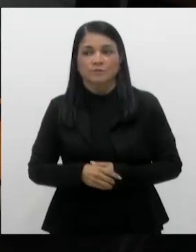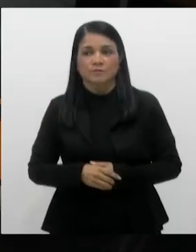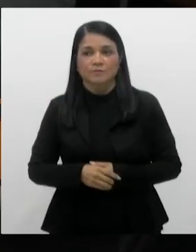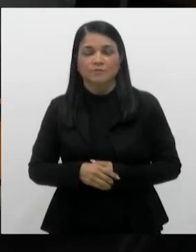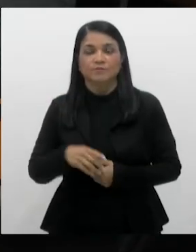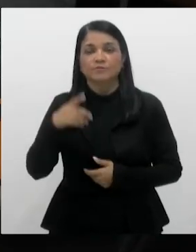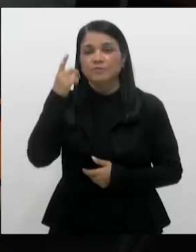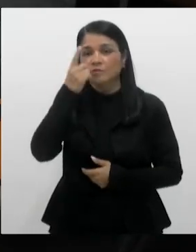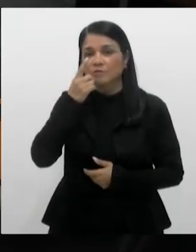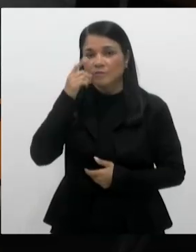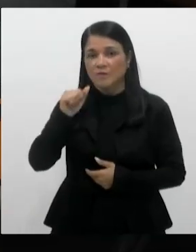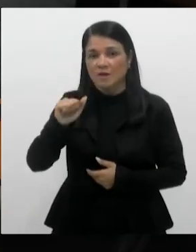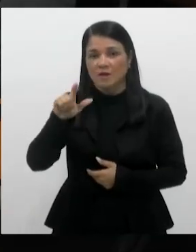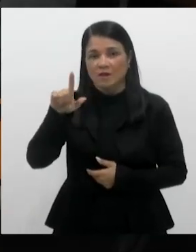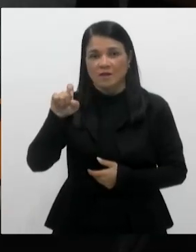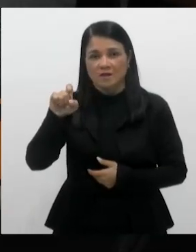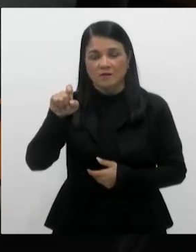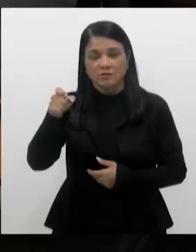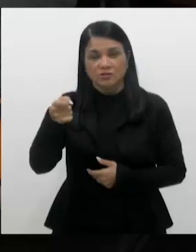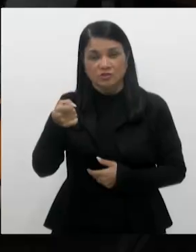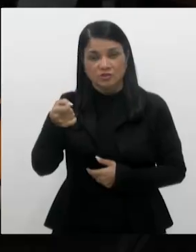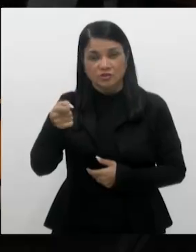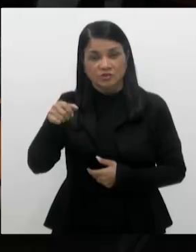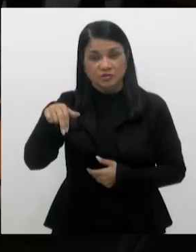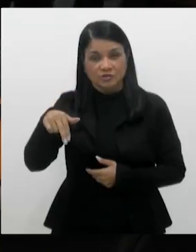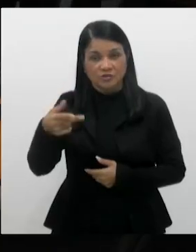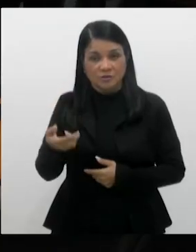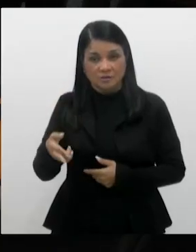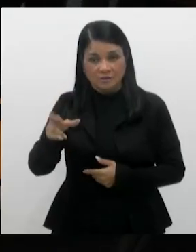Deputado Alexandre Quinoclop.